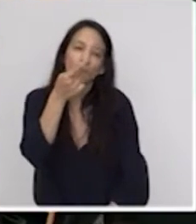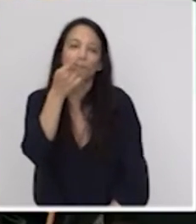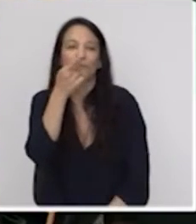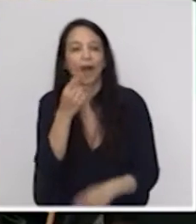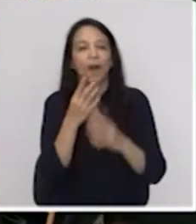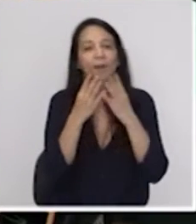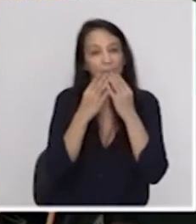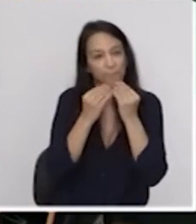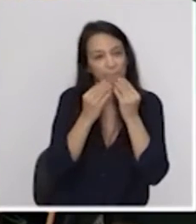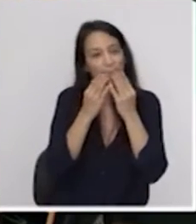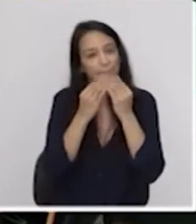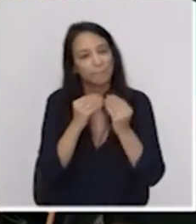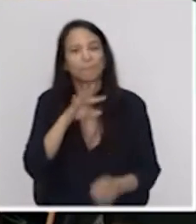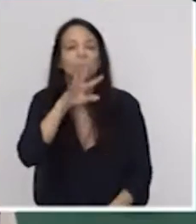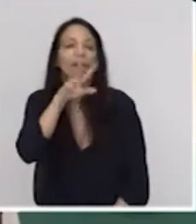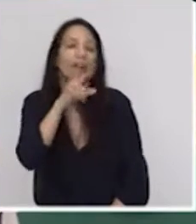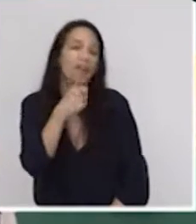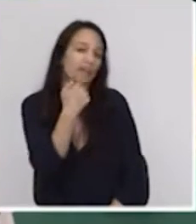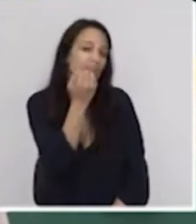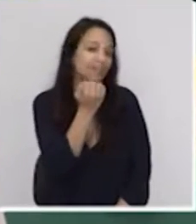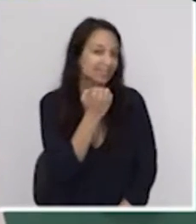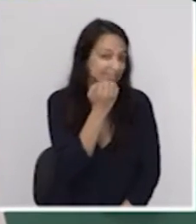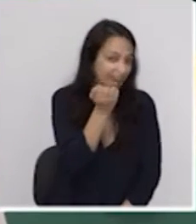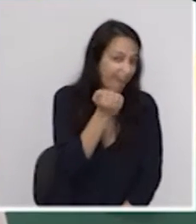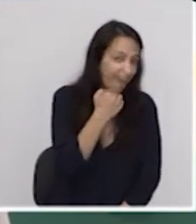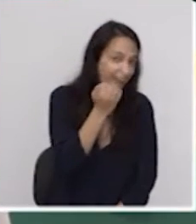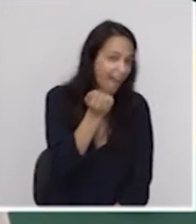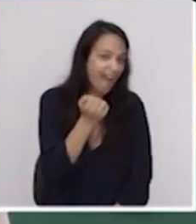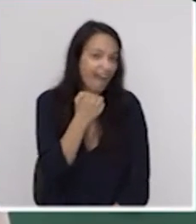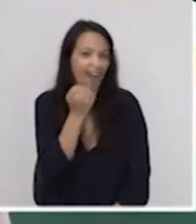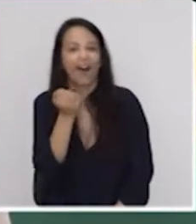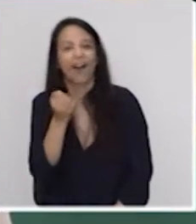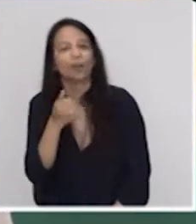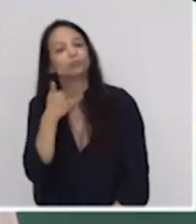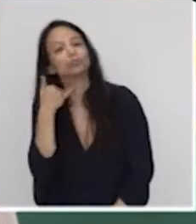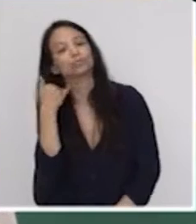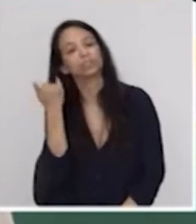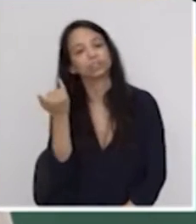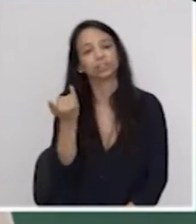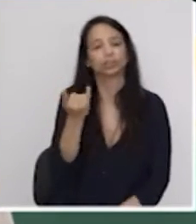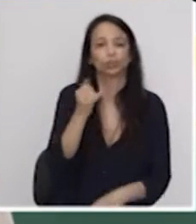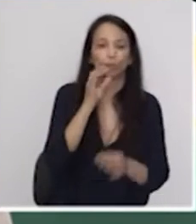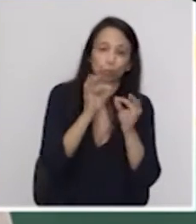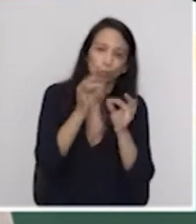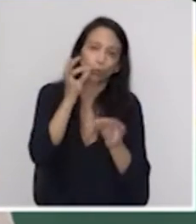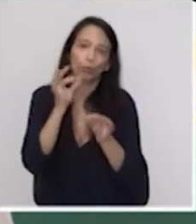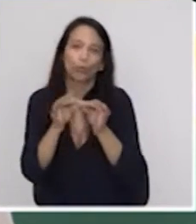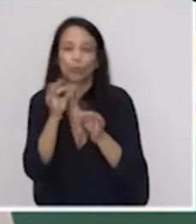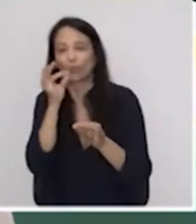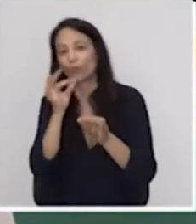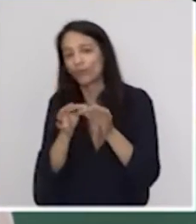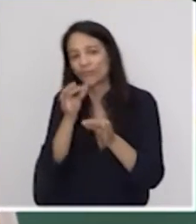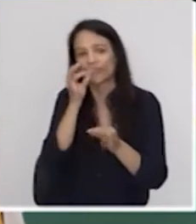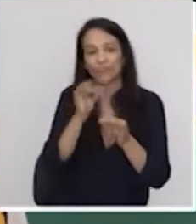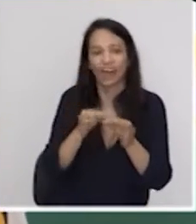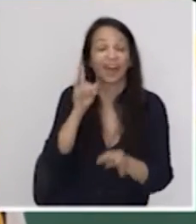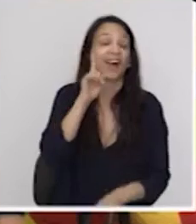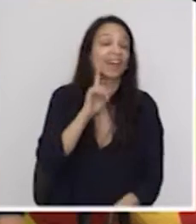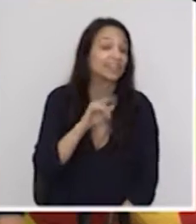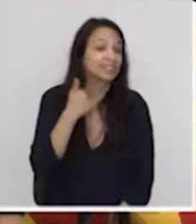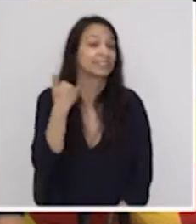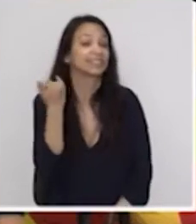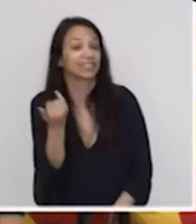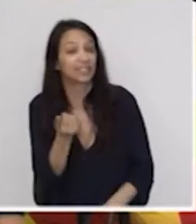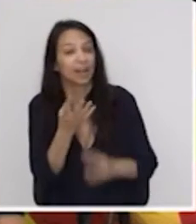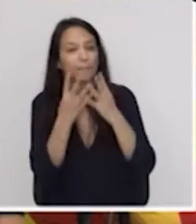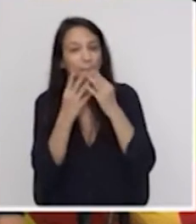mãe prefere maçã. O meu tio pensa em uvas, a minha tia em mamão. O